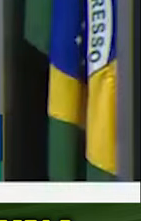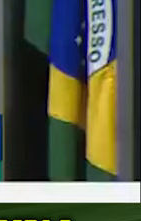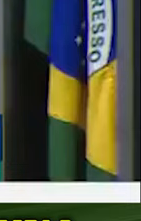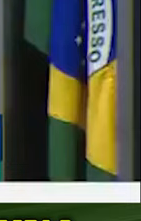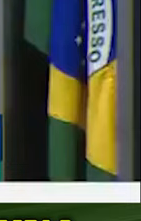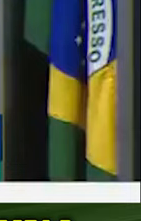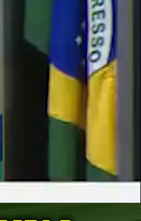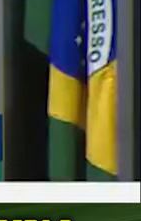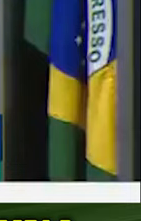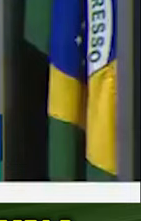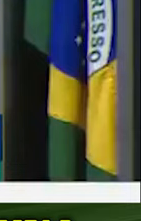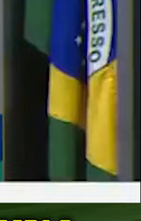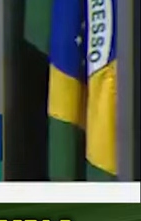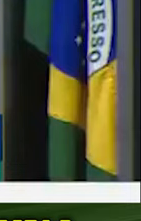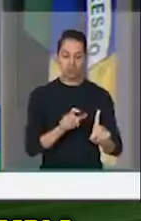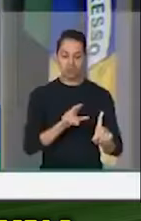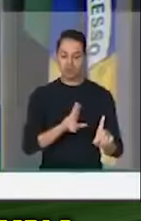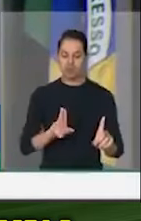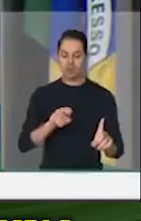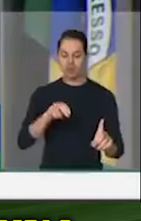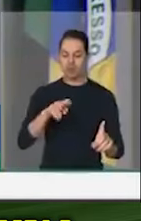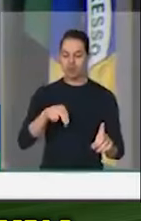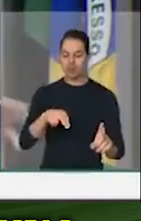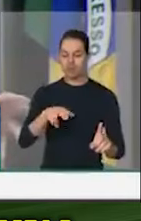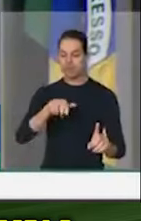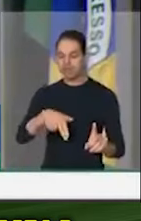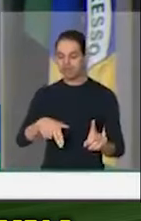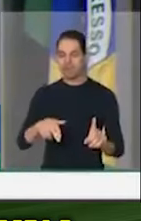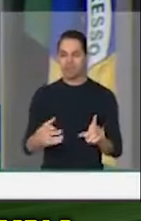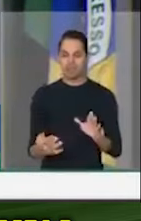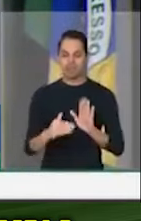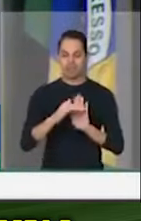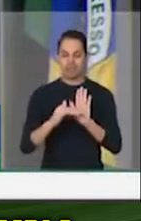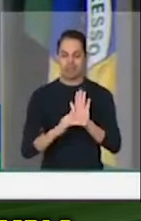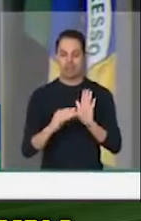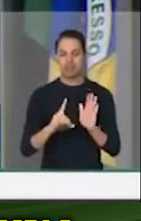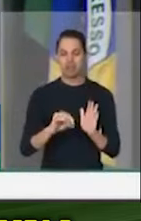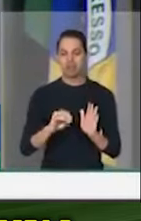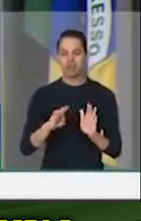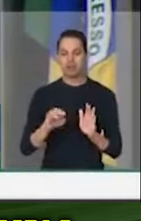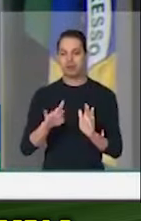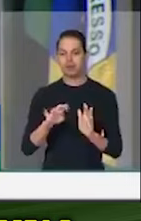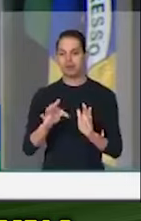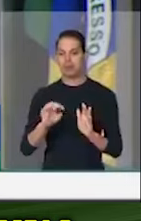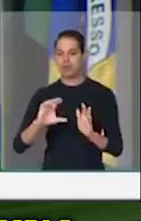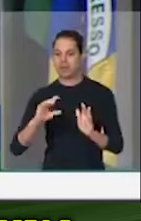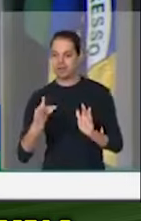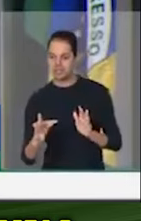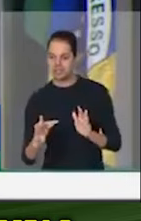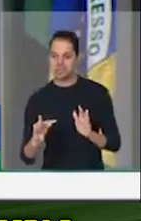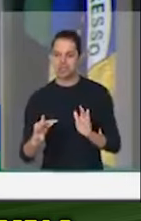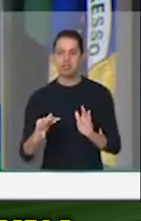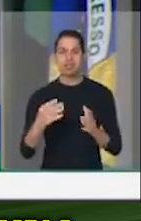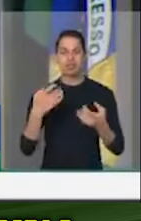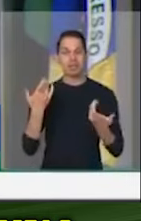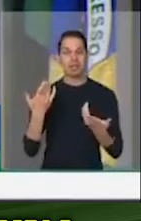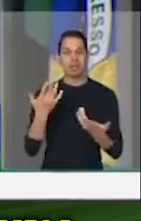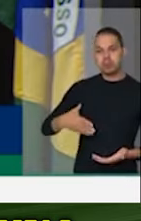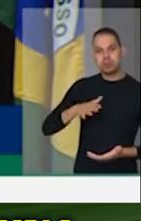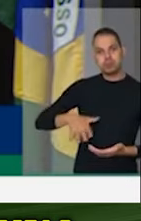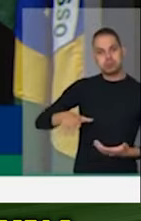seu nome na lista do Odebrecht é Justiça. Eu sabia que a Justiça era cega, mas não sabia que a Justiça era